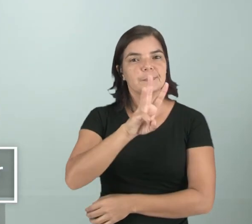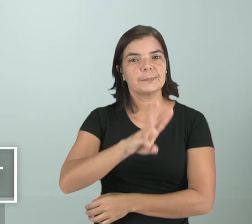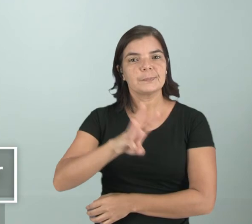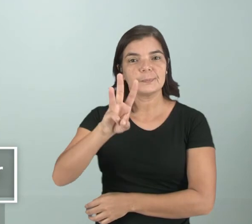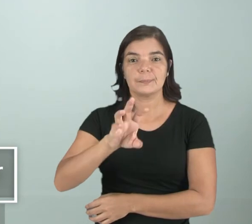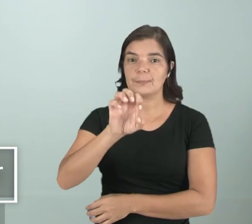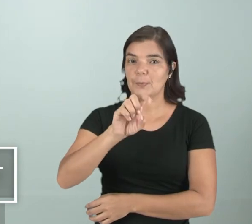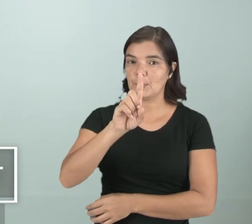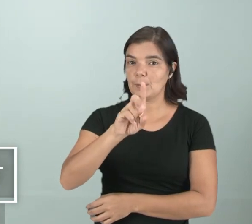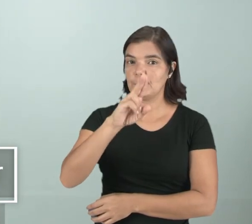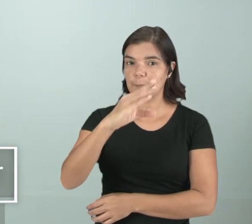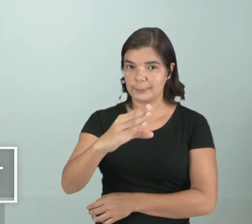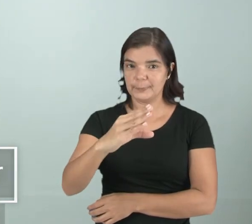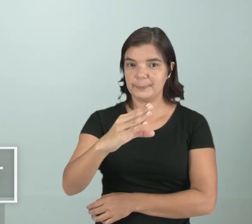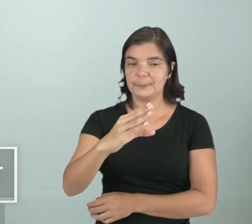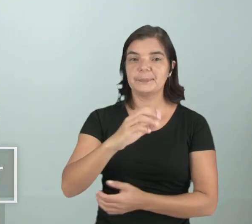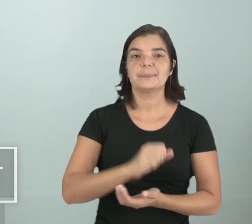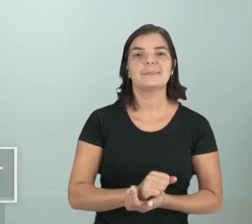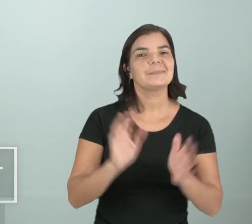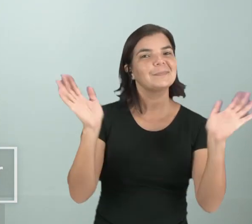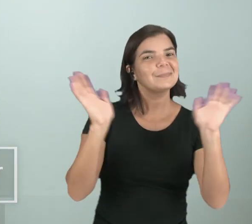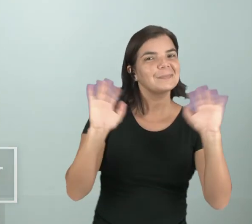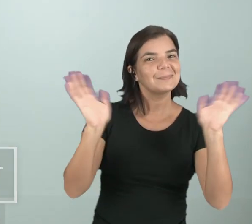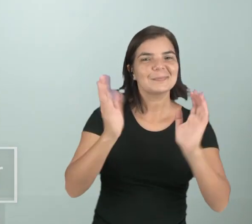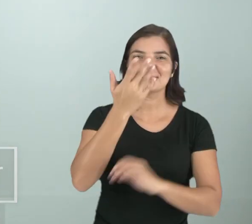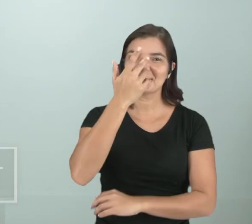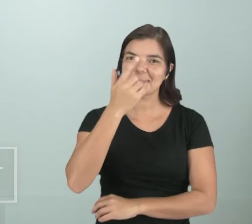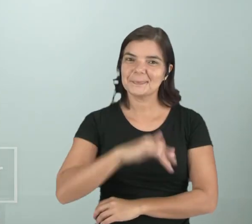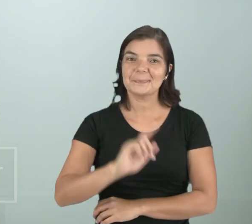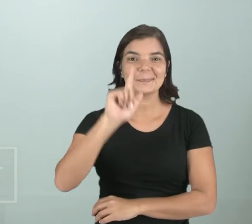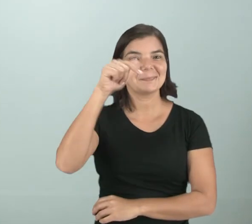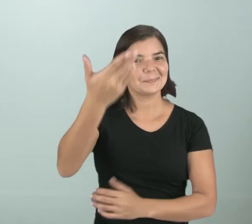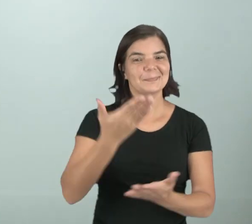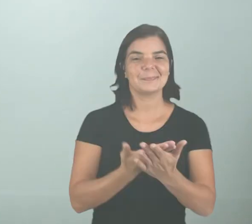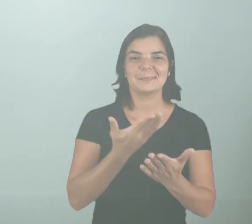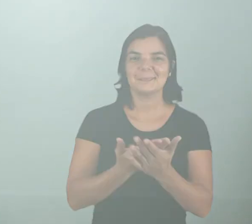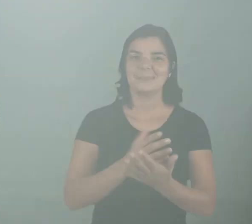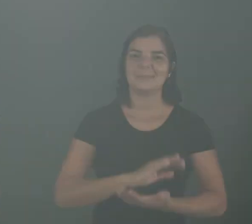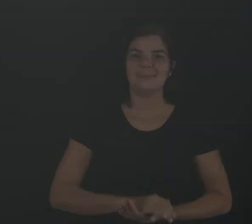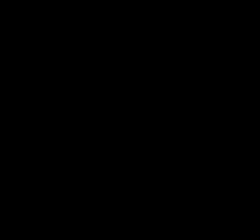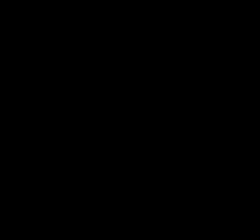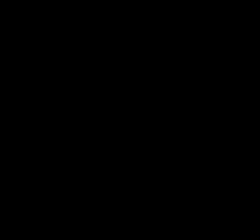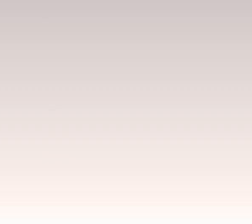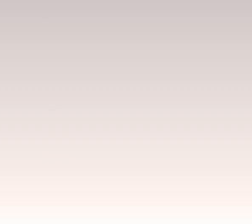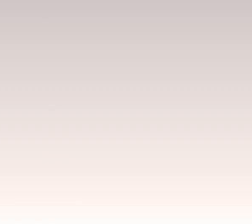a nossa plataforma Eduque. Tchau, tchau, crianças. Até a próxima aula.